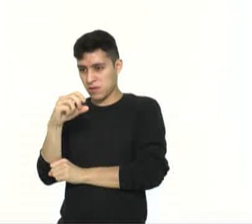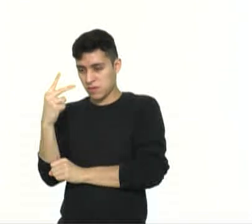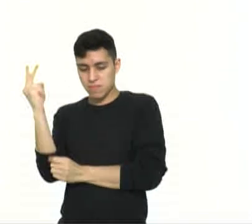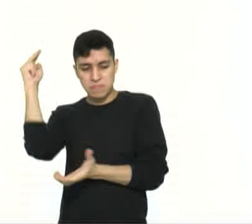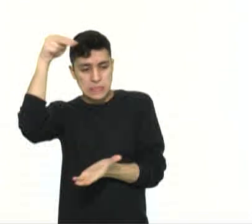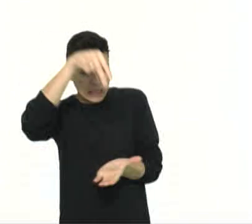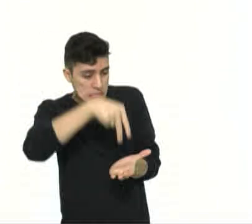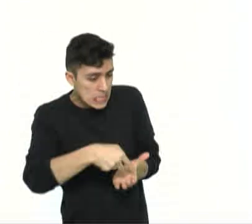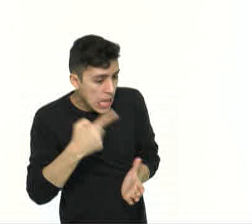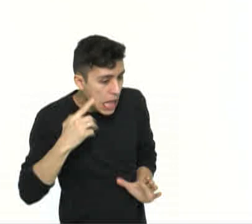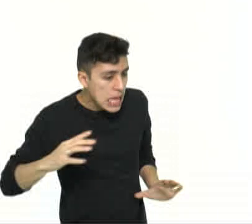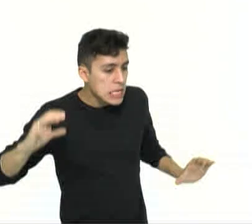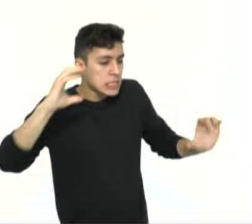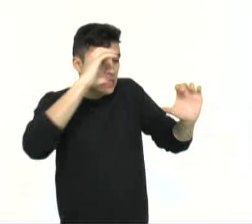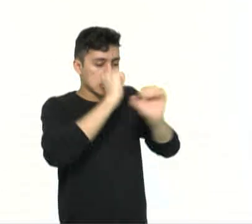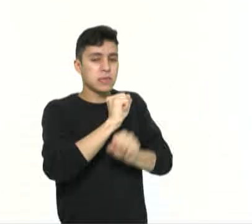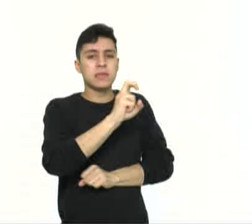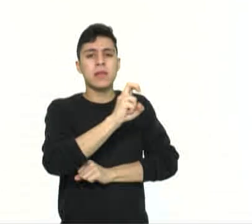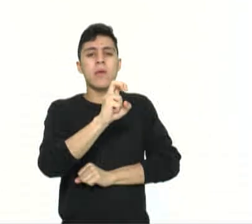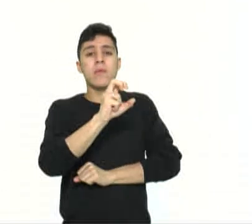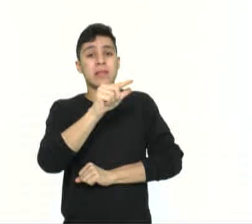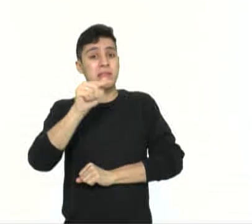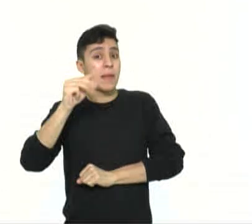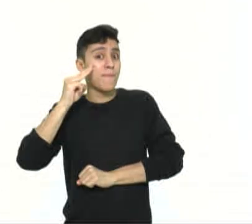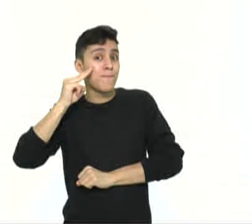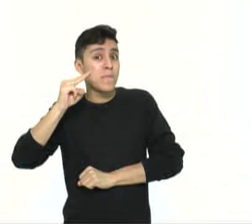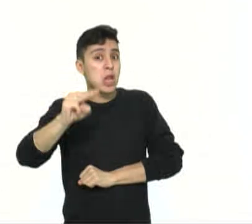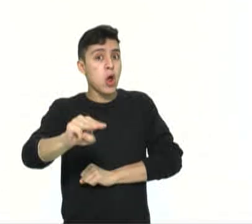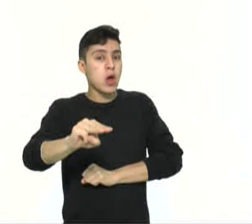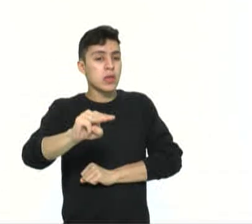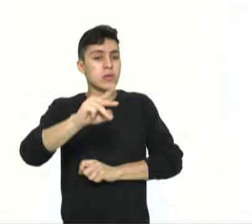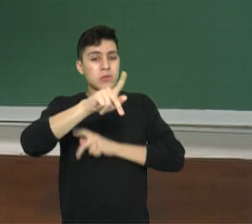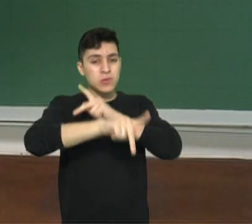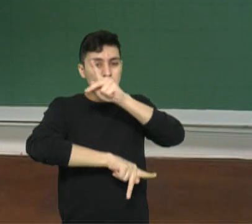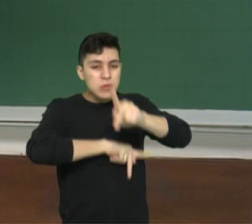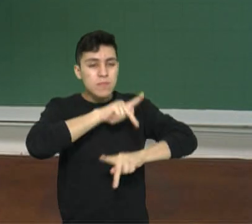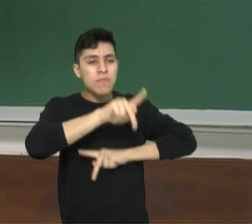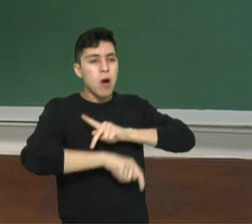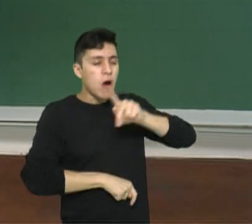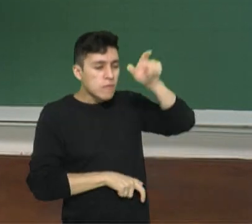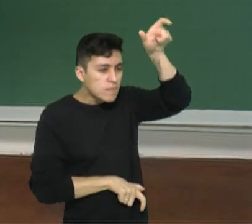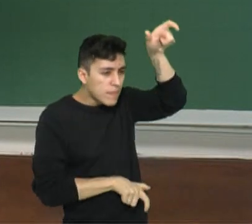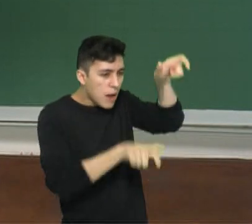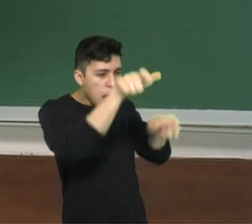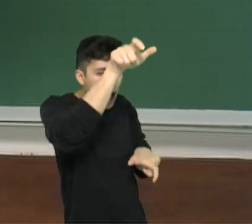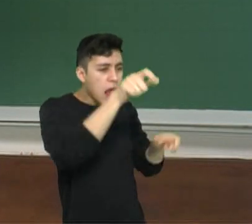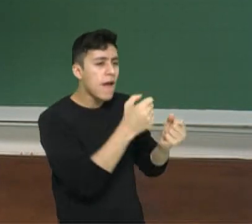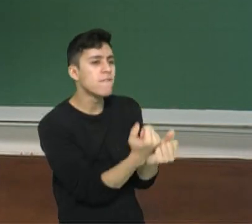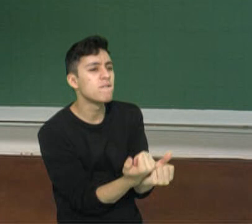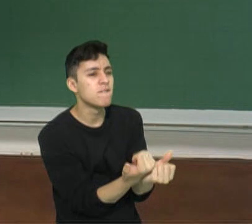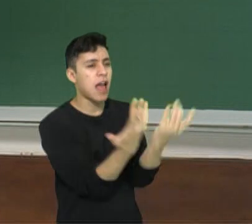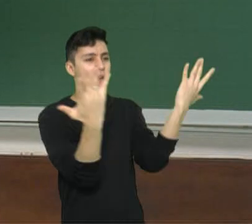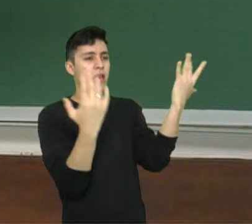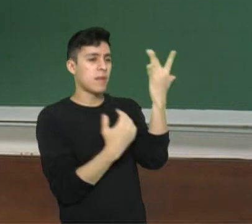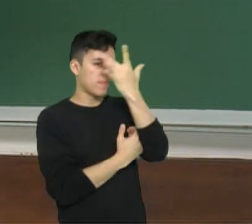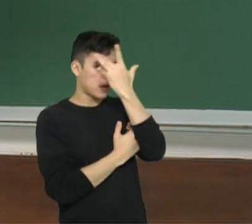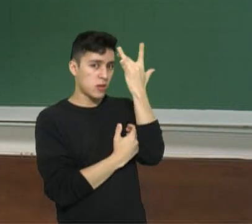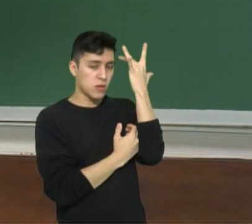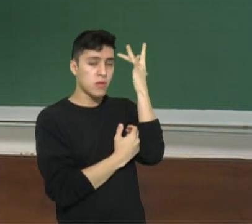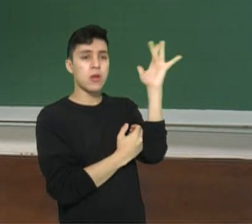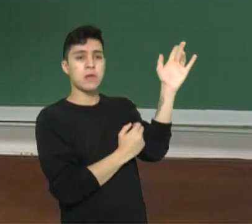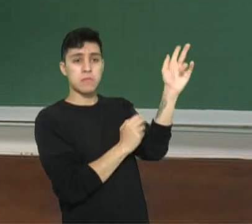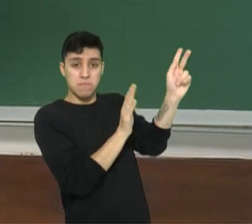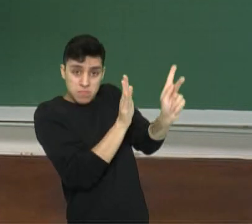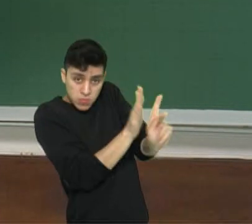América 57 milhões de povos indígenas, de pessoas, de indivíduos, com uma cultura própria,